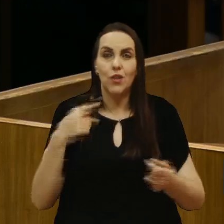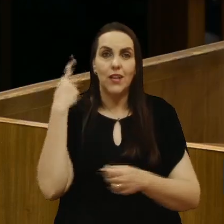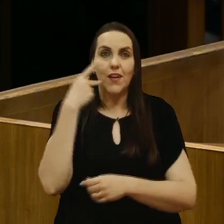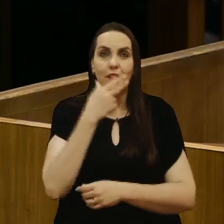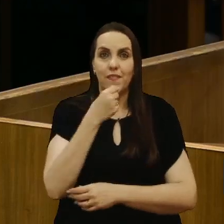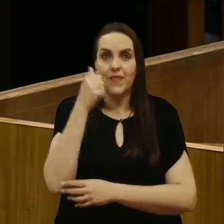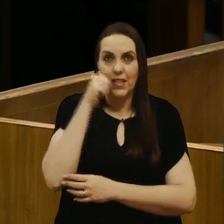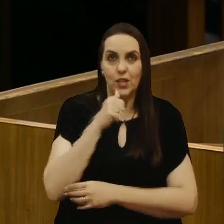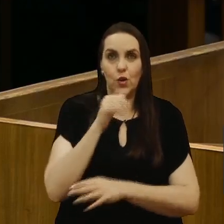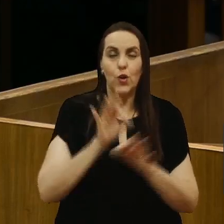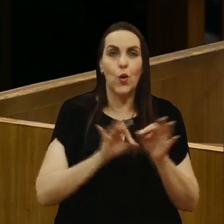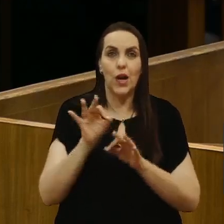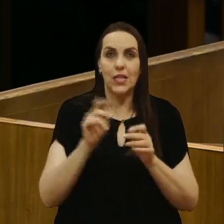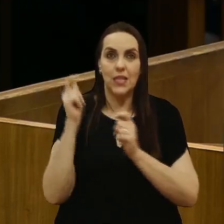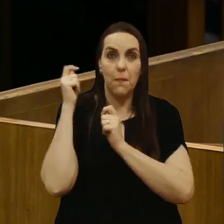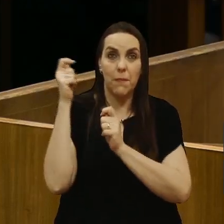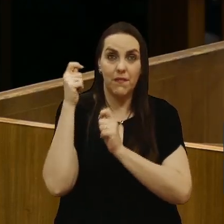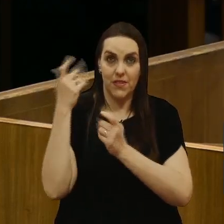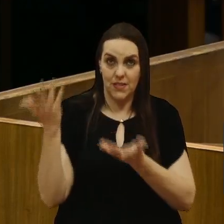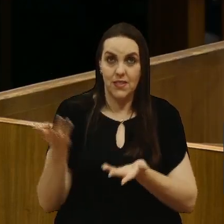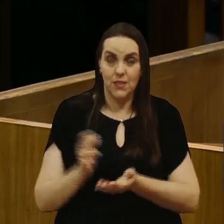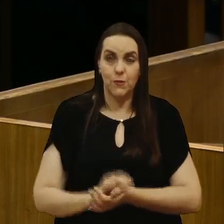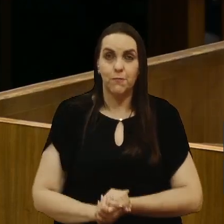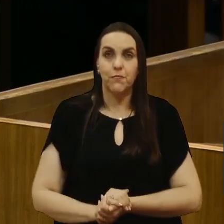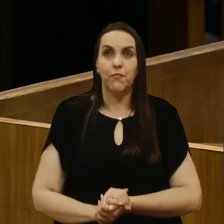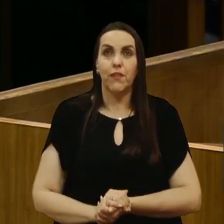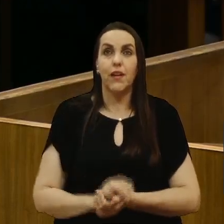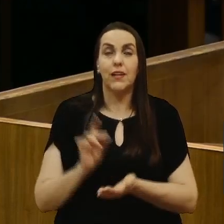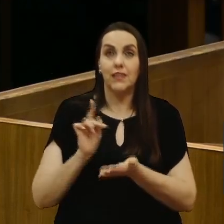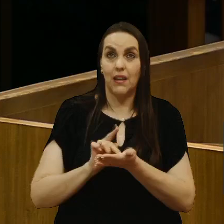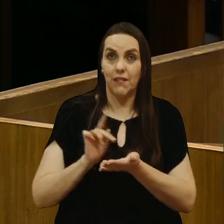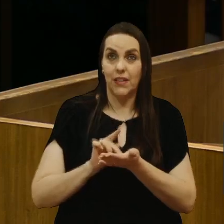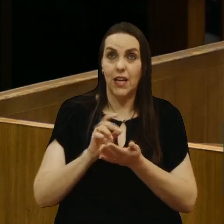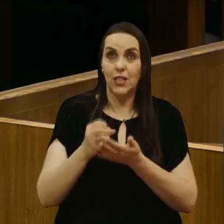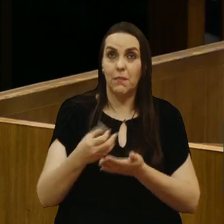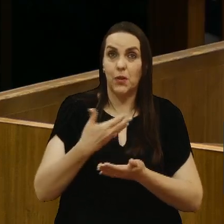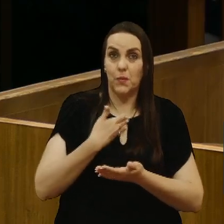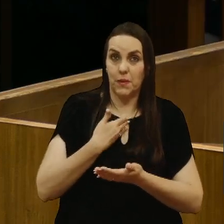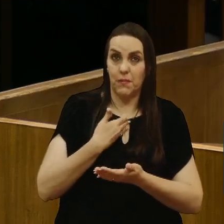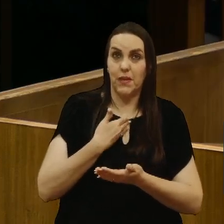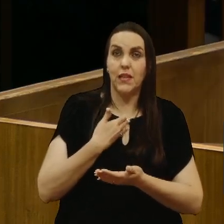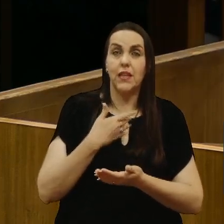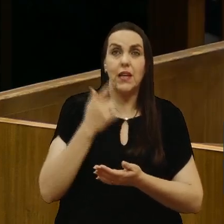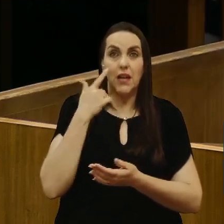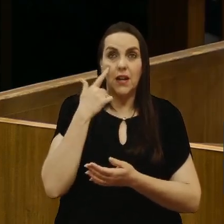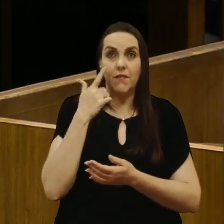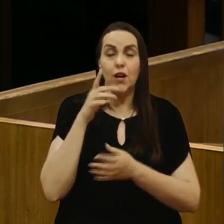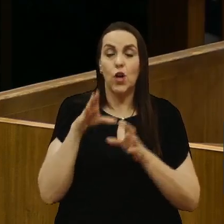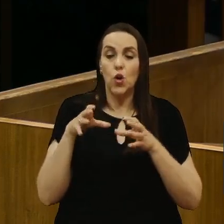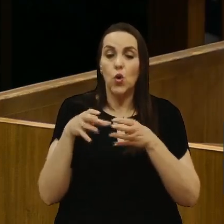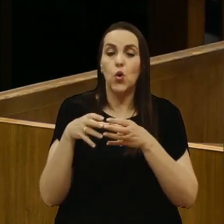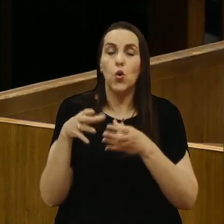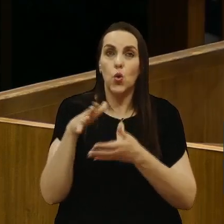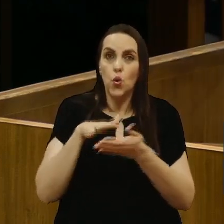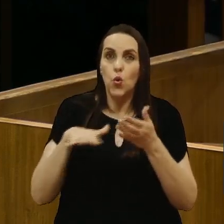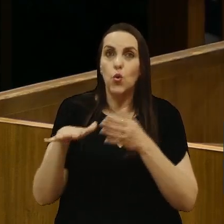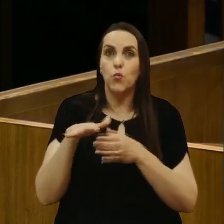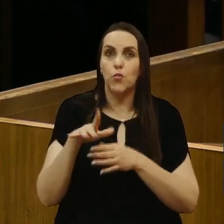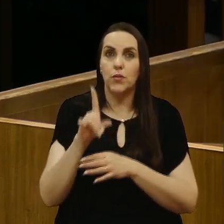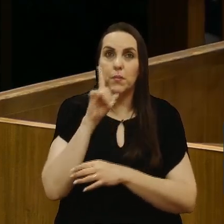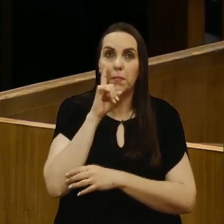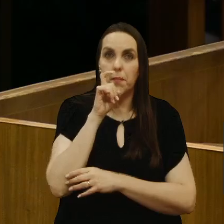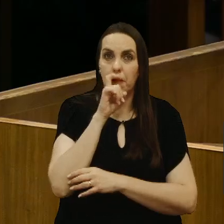estão organizando manifestação. Na verdade, ele mandou para mim para verificar, porque está circulando em grupos de pais os nomes de